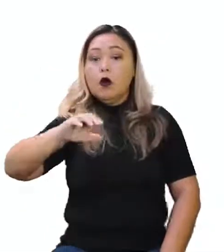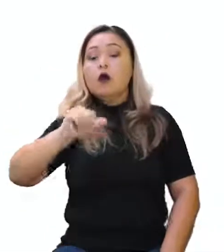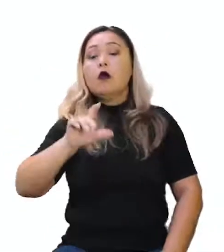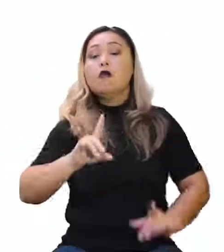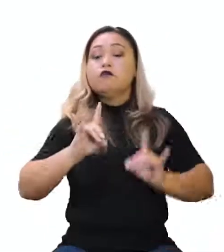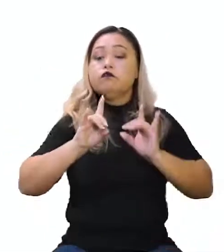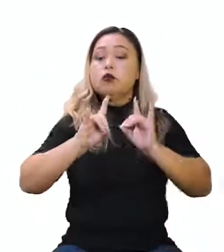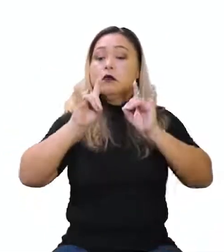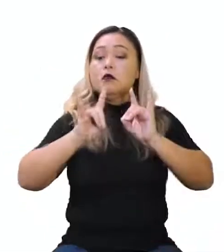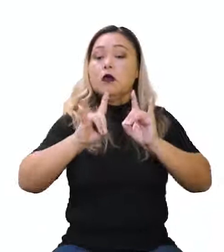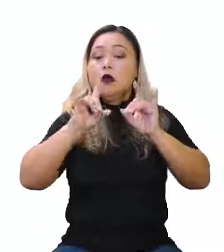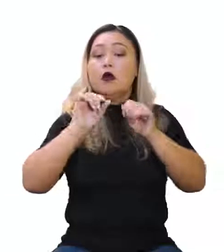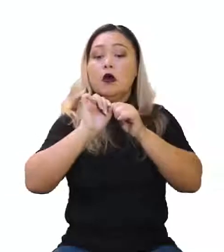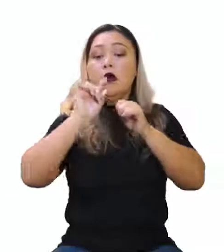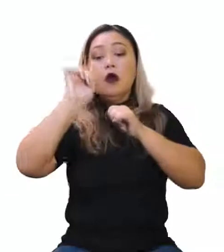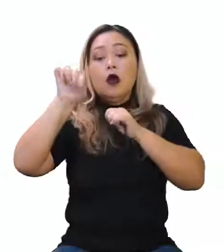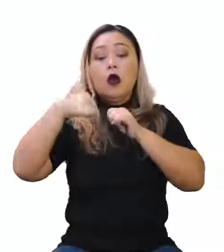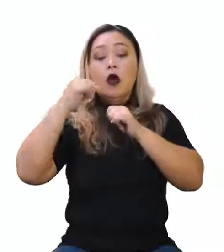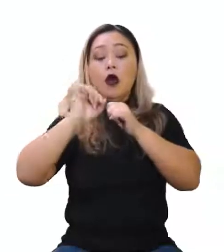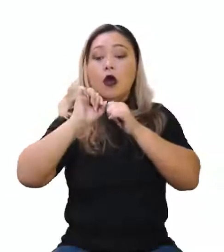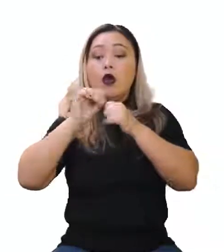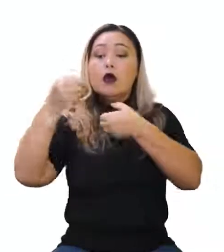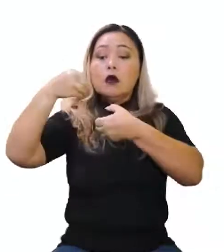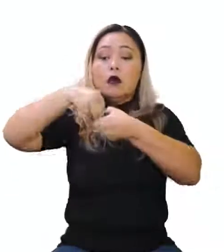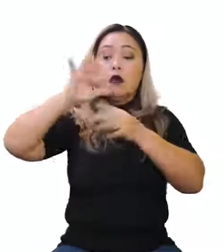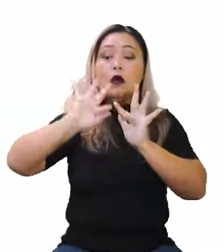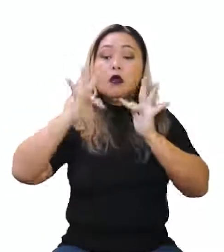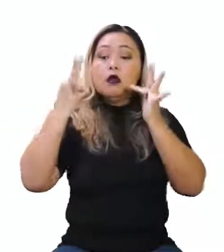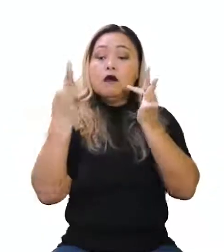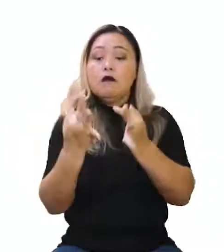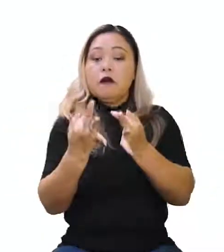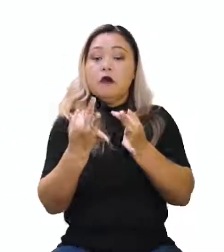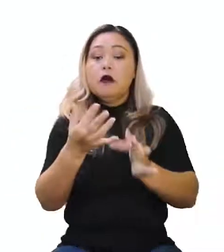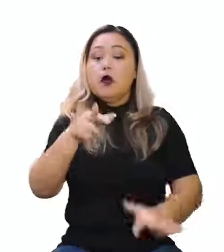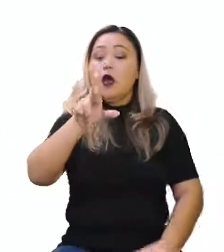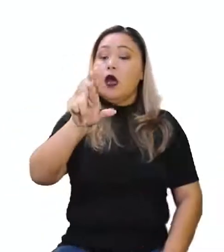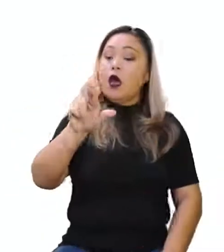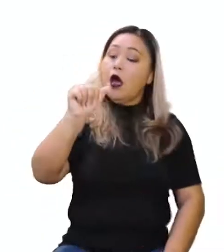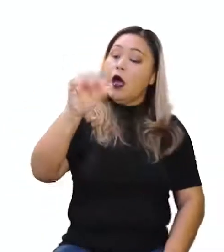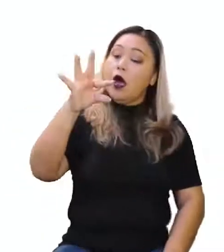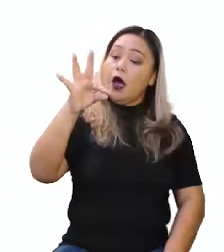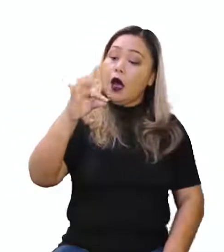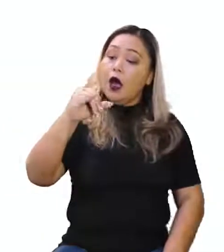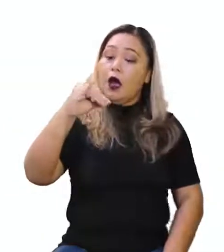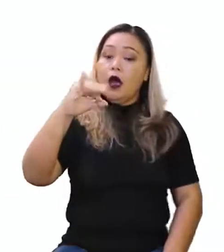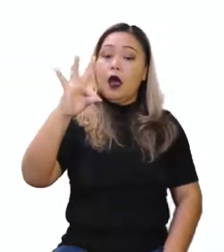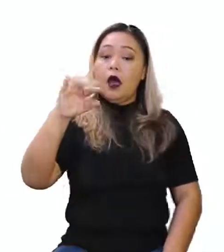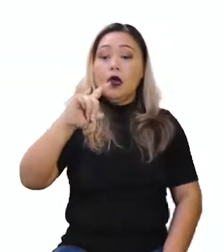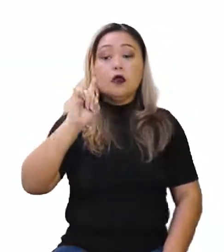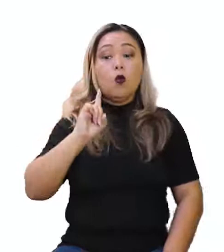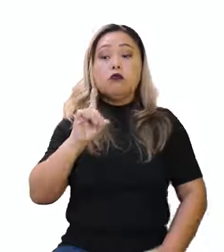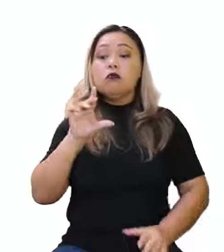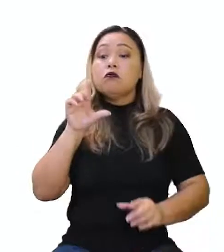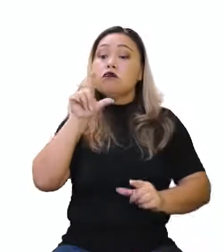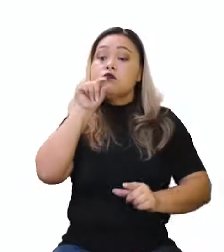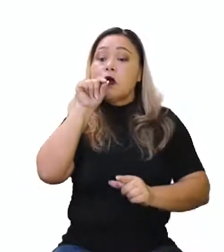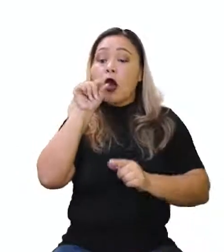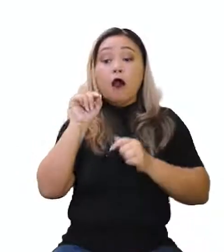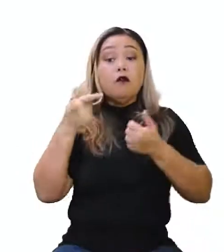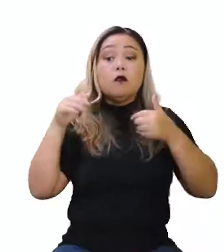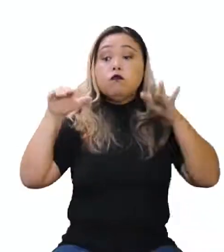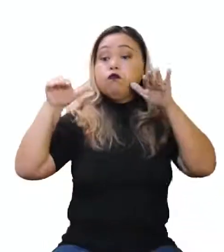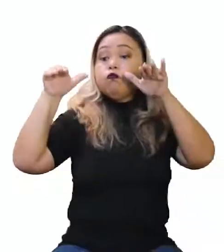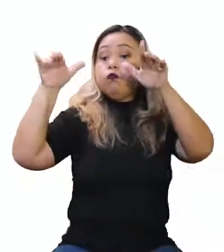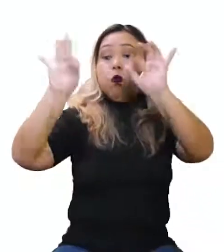continente africano, pertencente à família das ratitas, ou seja, são aves que não voam.